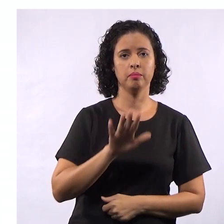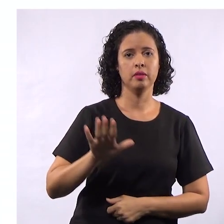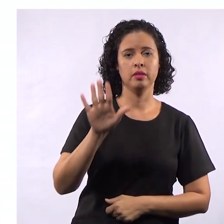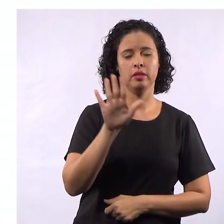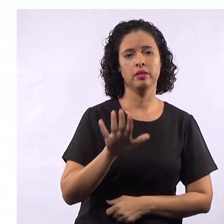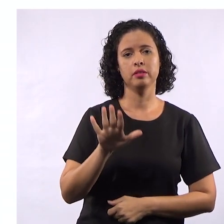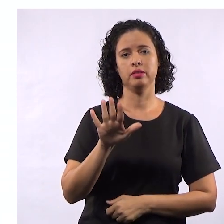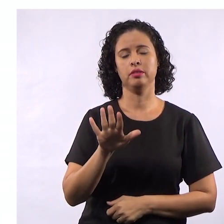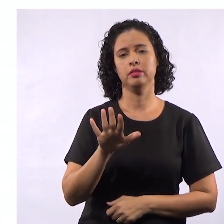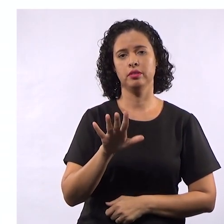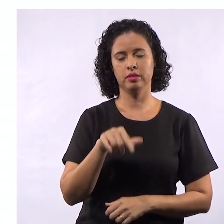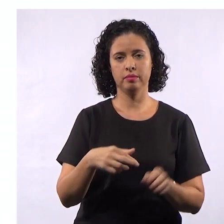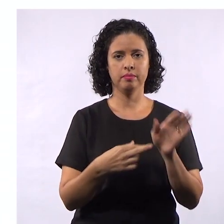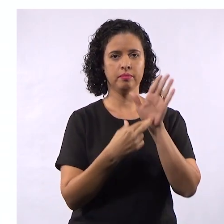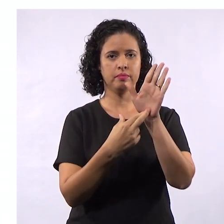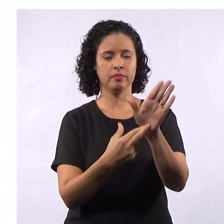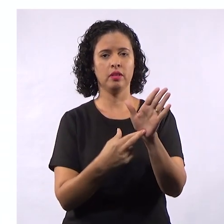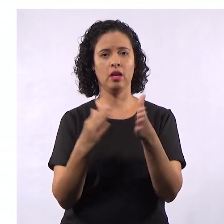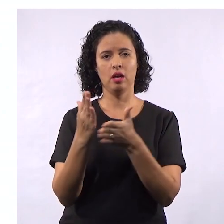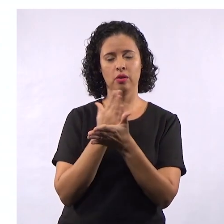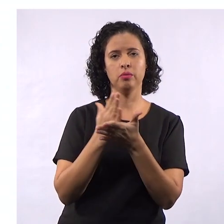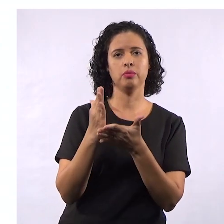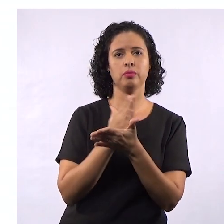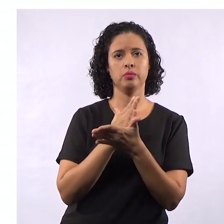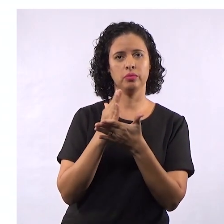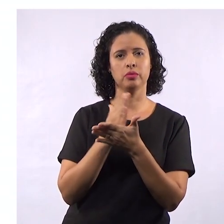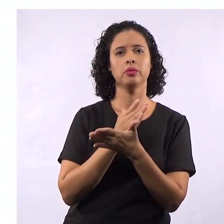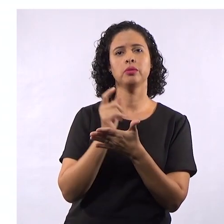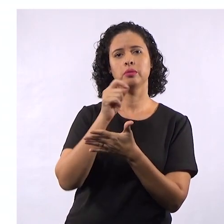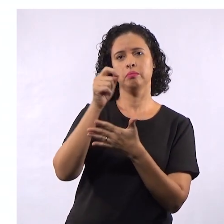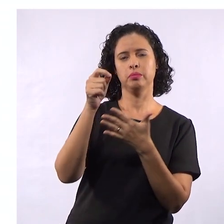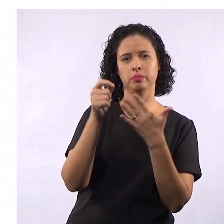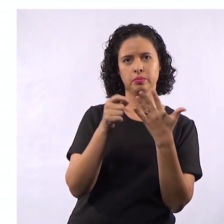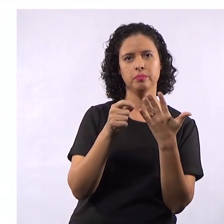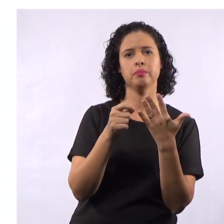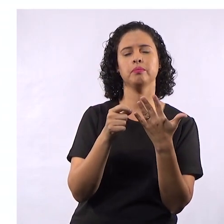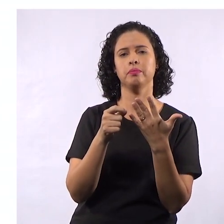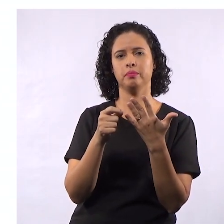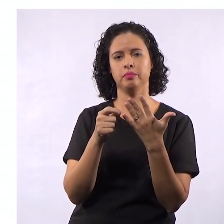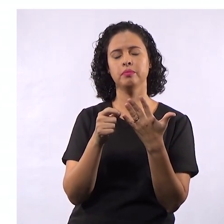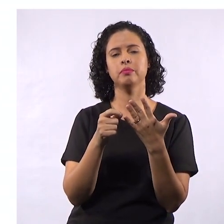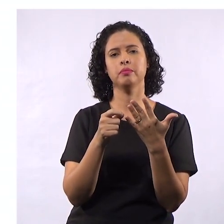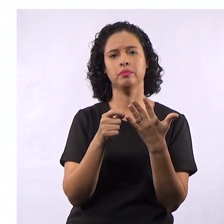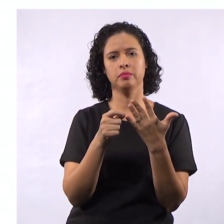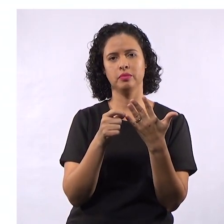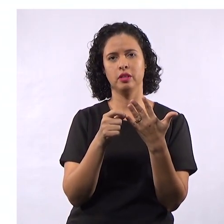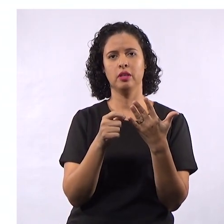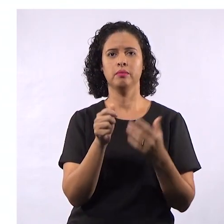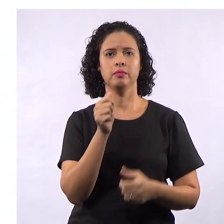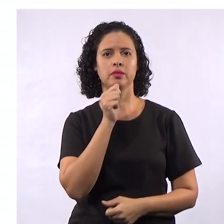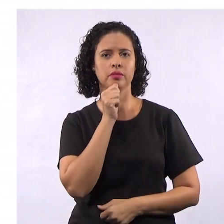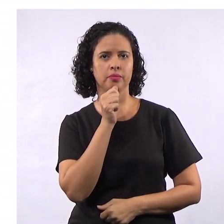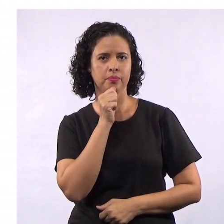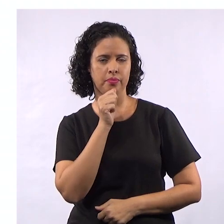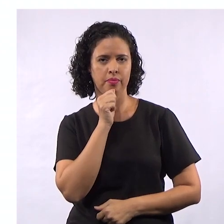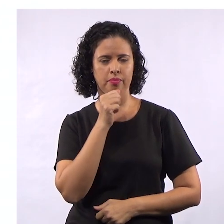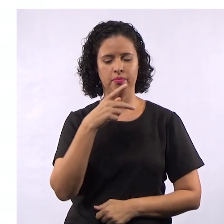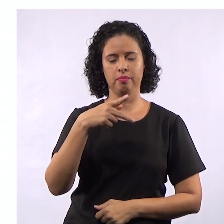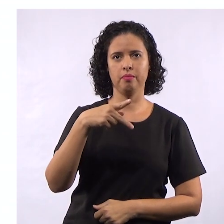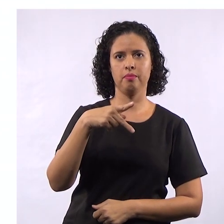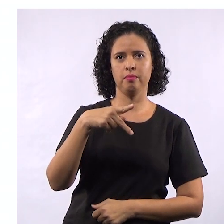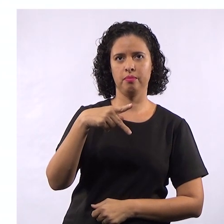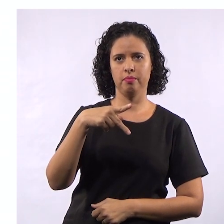legais. E aí, imagina, se essa criança, por acaso, se ela chegar a sair da